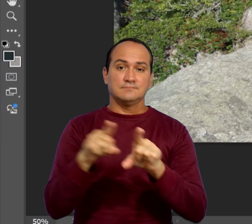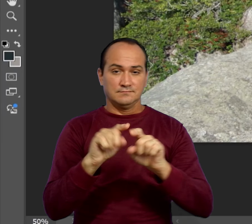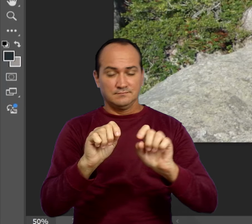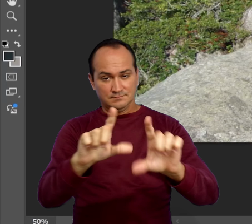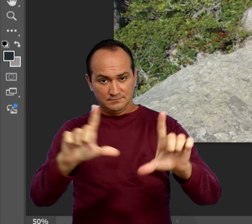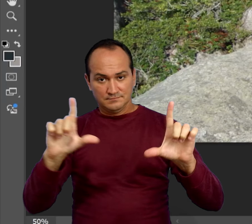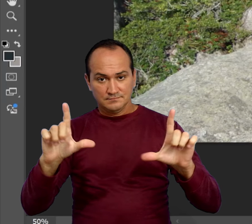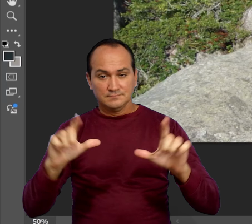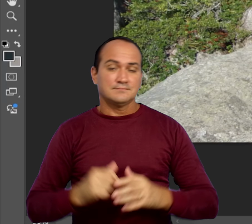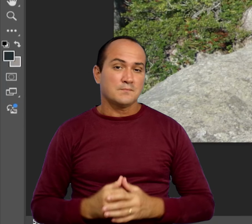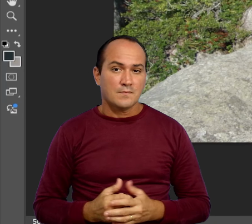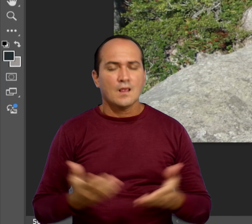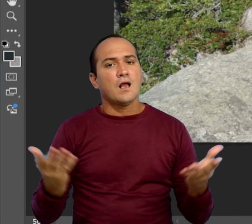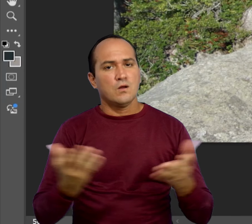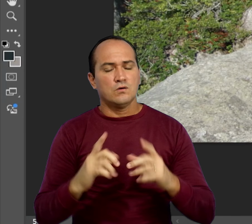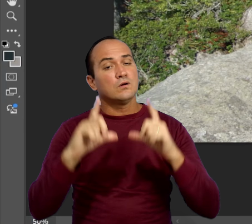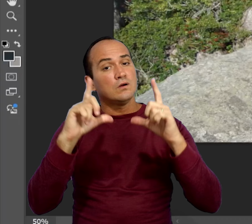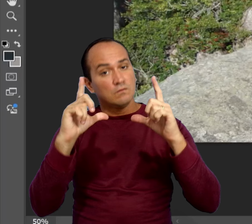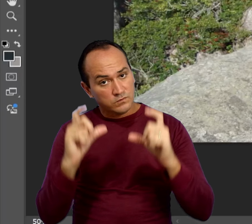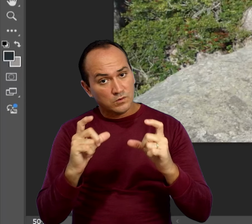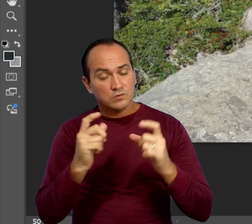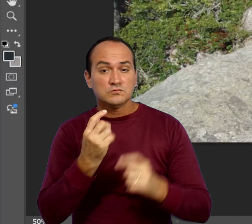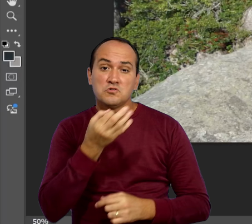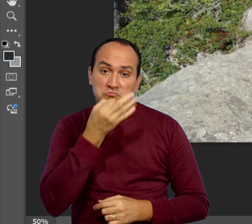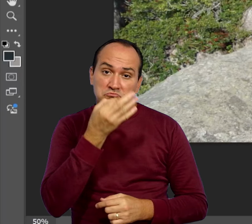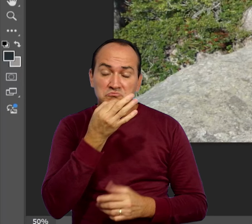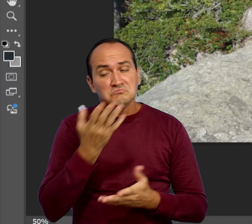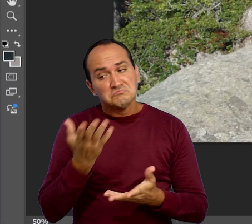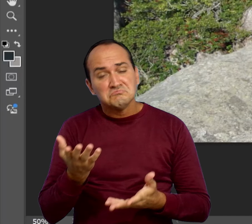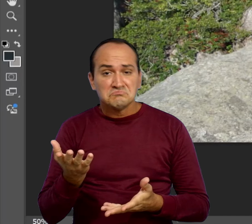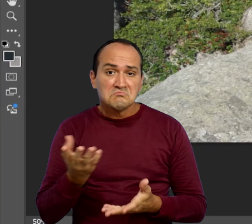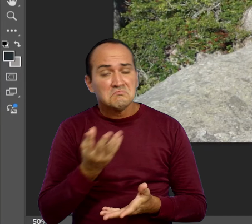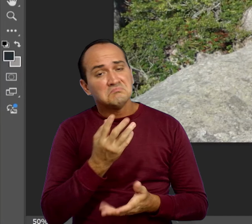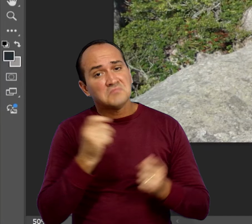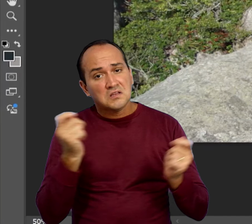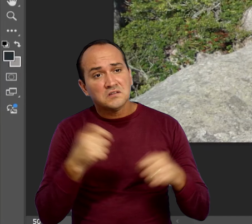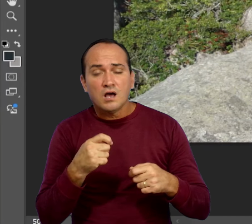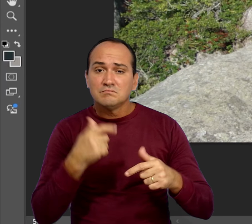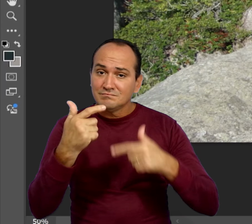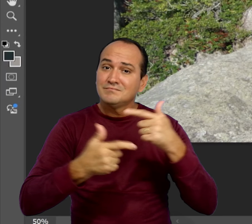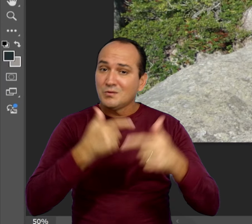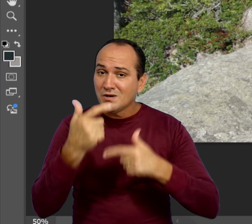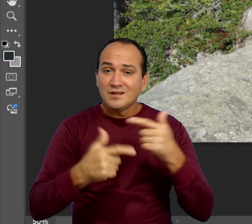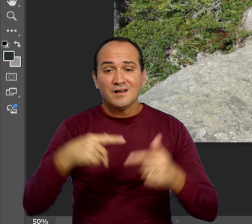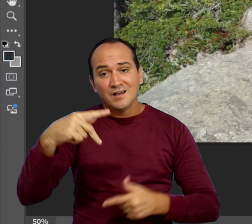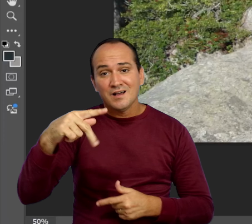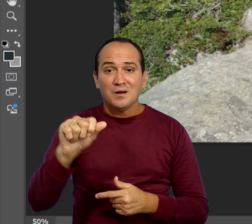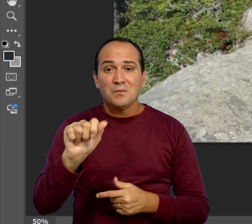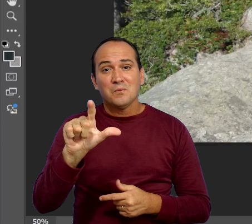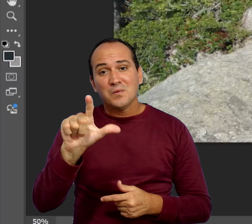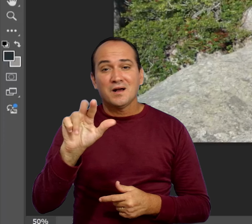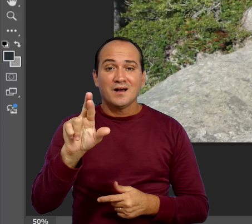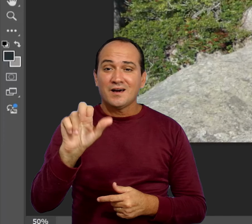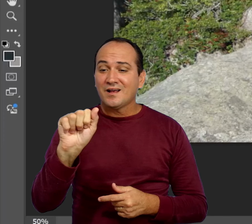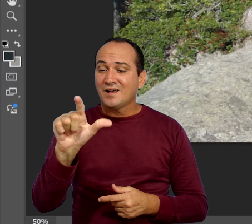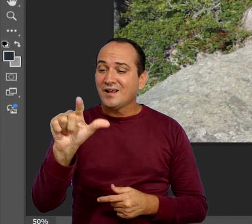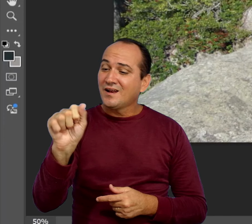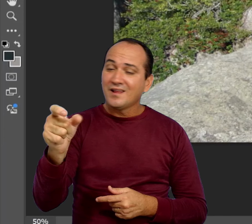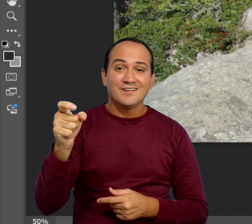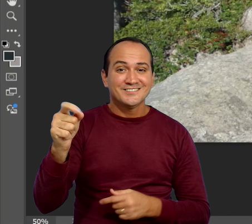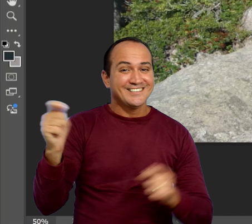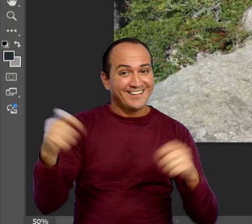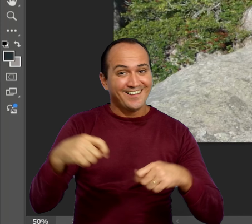fundo, certo? Então, essa é uma foto que sugere já a ideia da gente poder trabalhar a profundidade usando a técnica